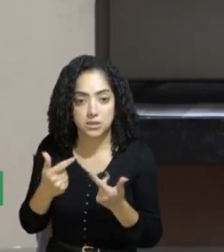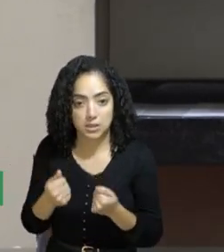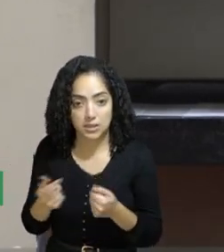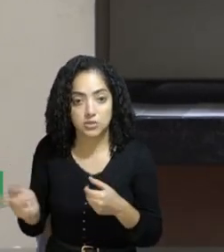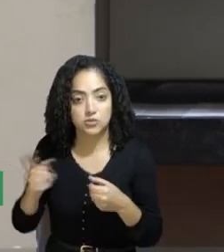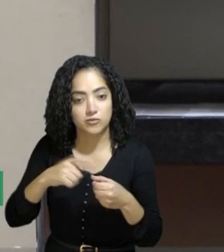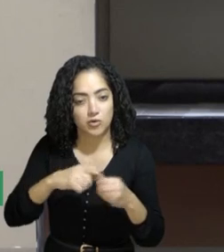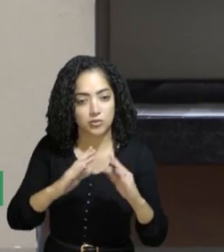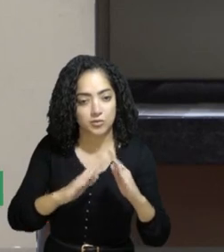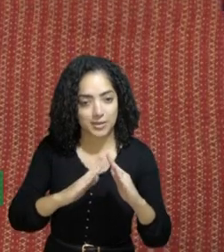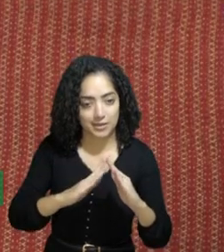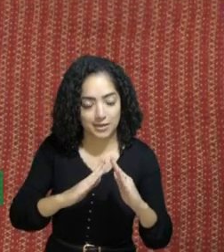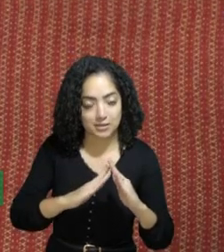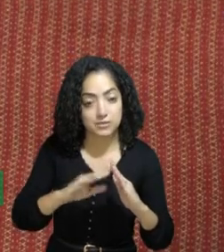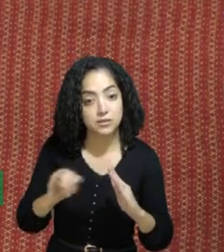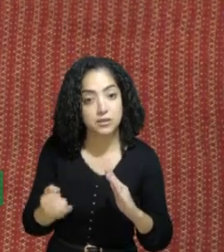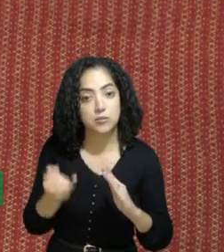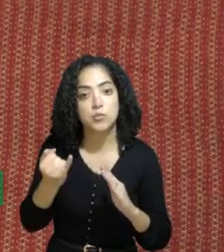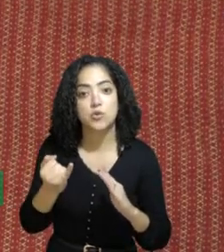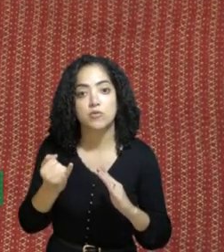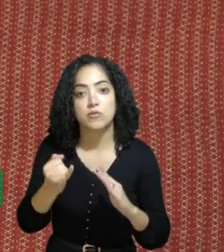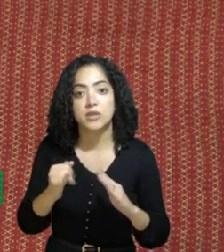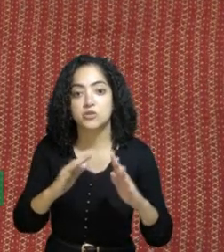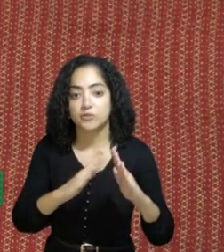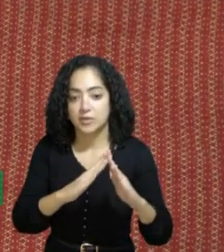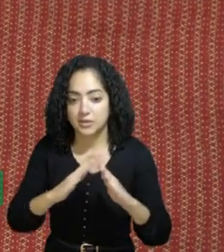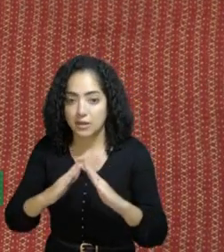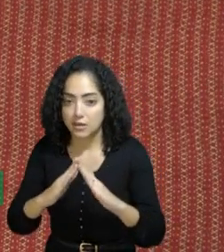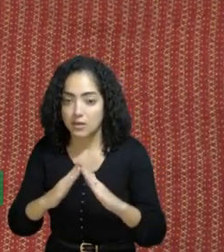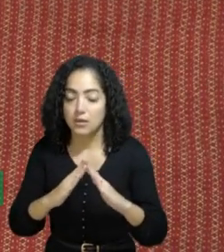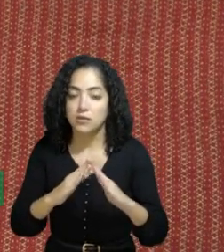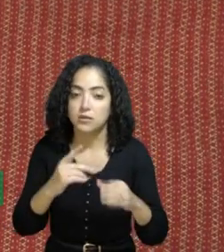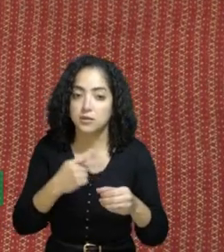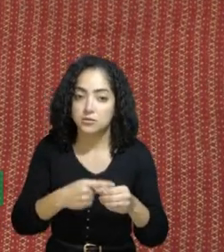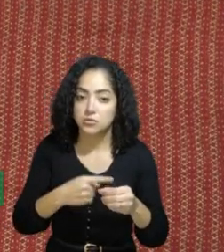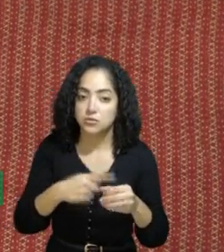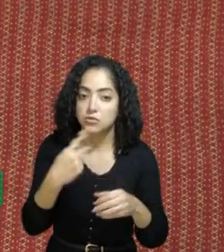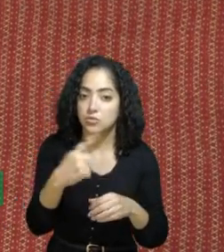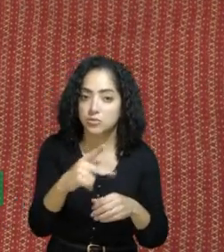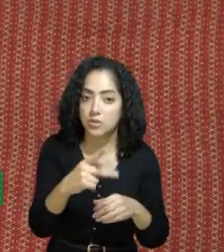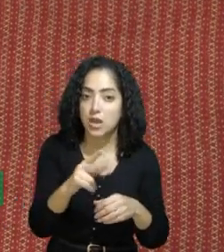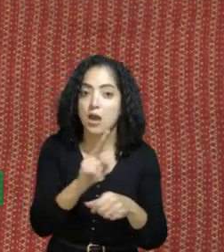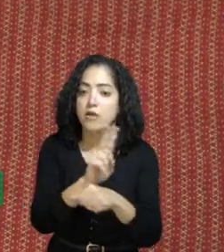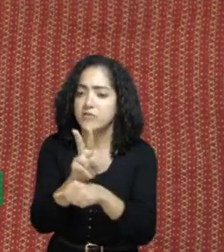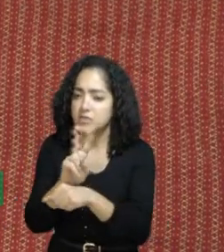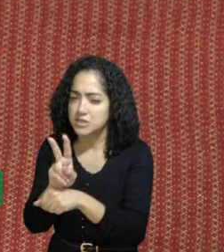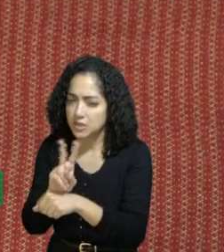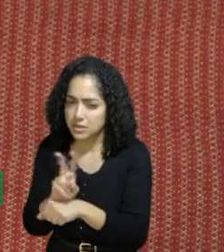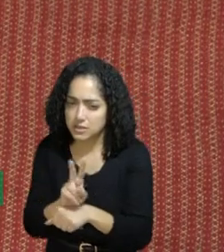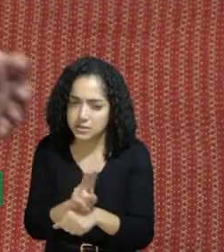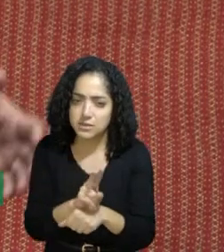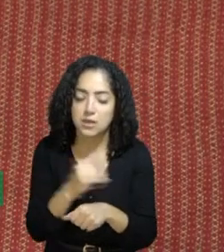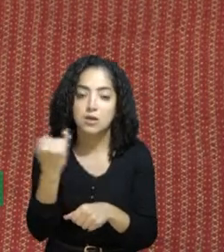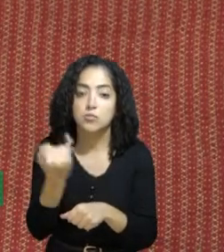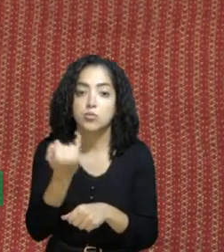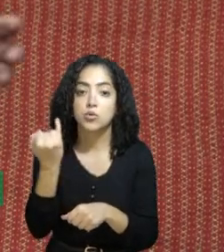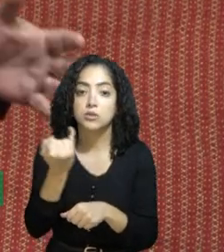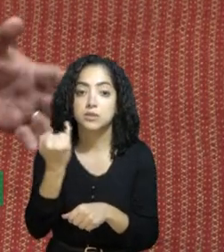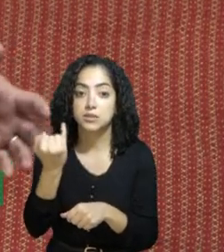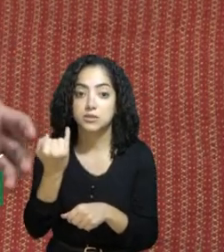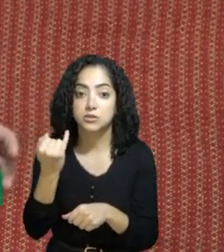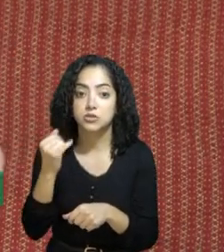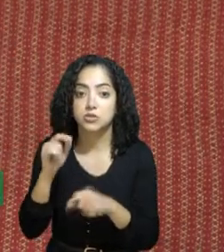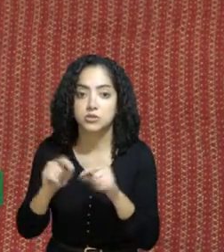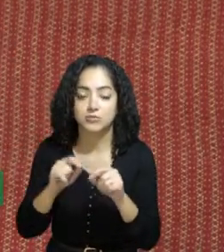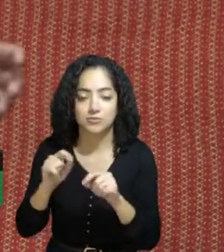para suas casas e que aproveitem que vão estar lá nas suas regiões e nos ajude a fiscalizar algo muito importante. Nós estamos espalhados